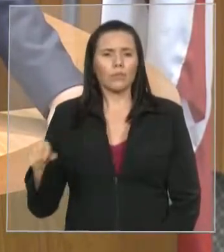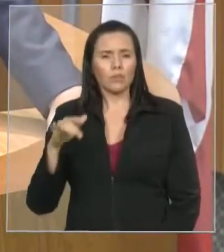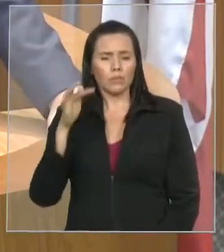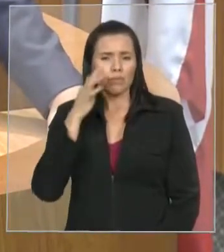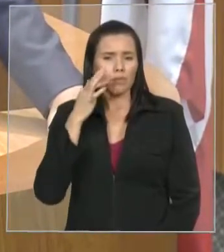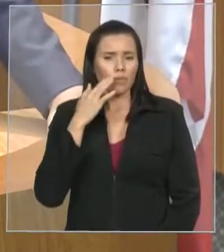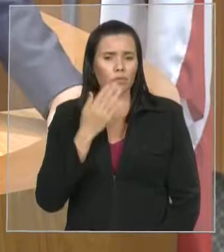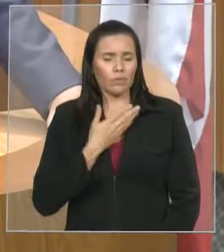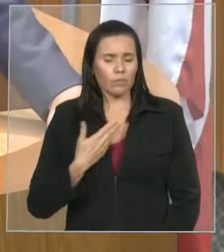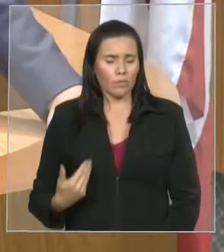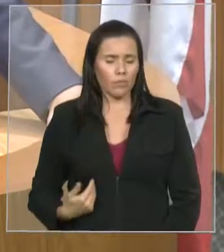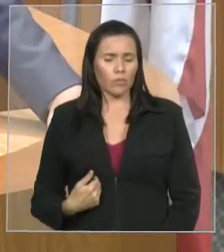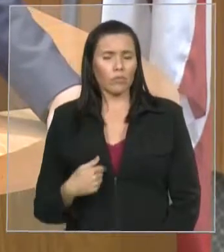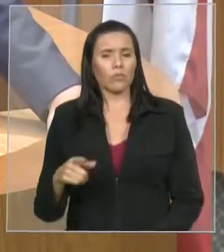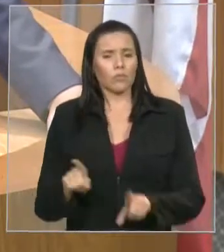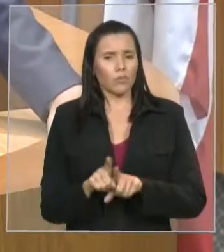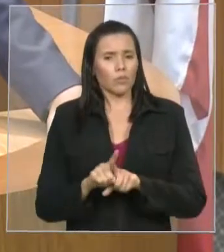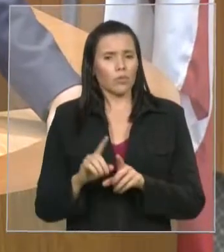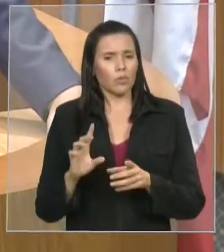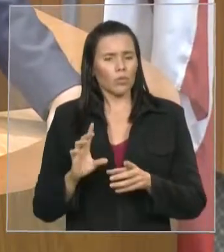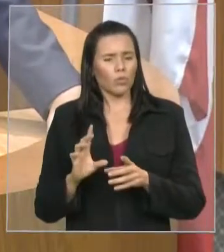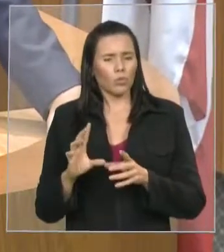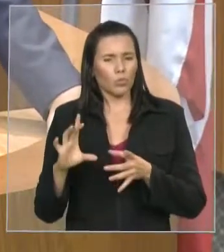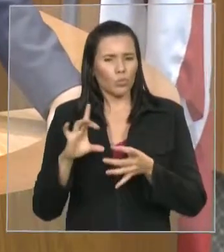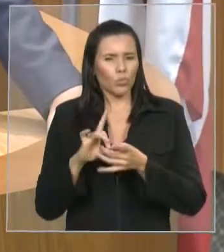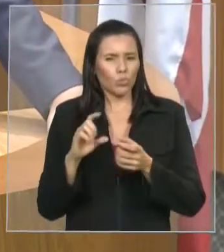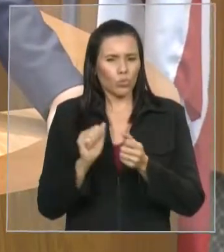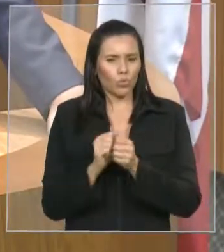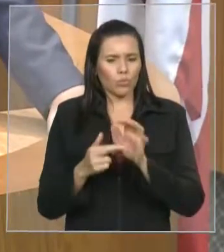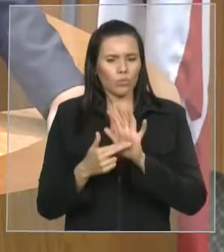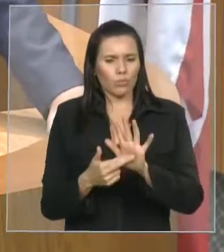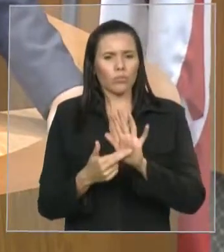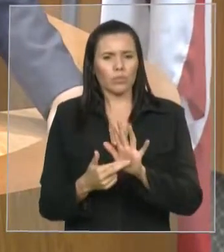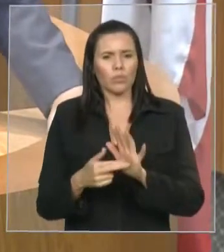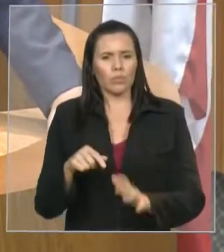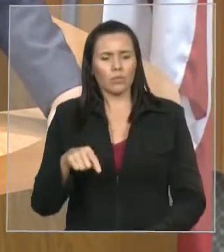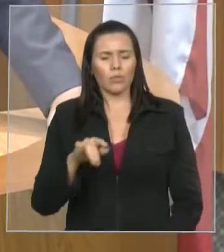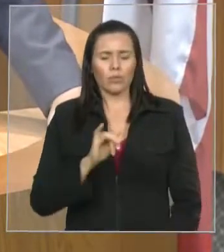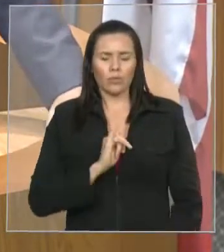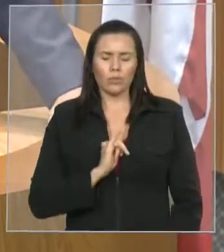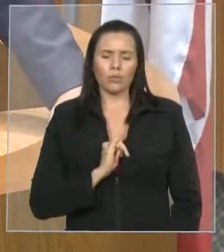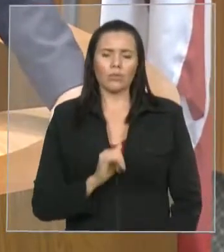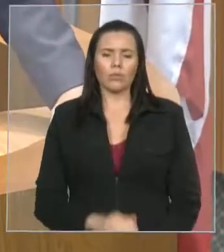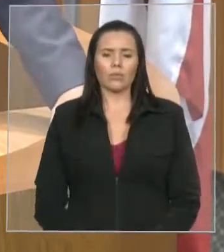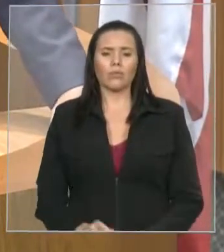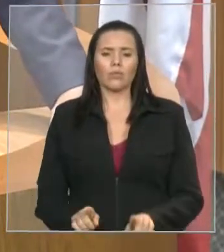da Associação Comercial Industrial de Imperatriz, da Academia de Letras,